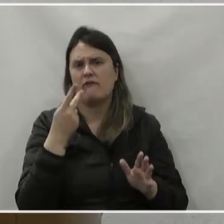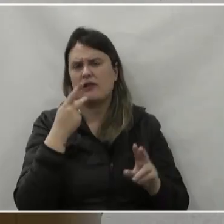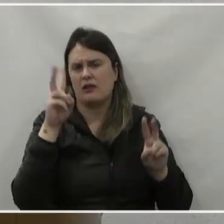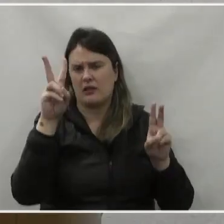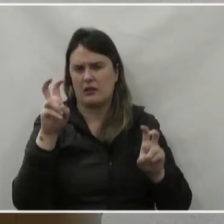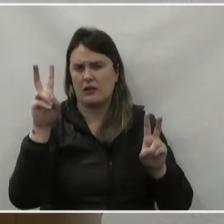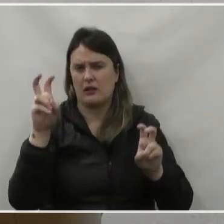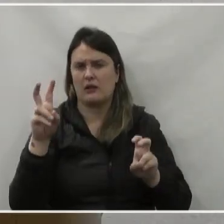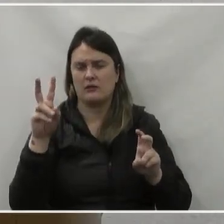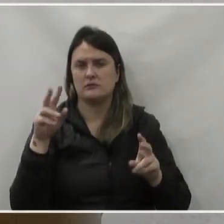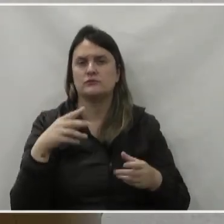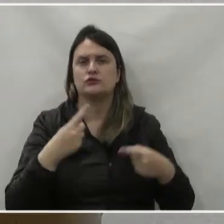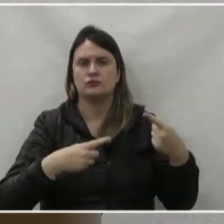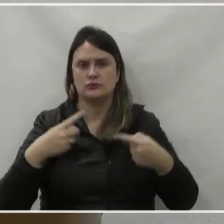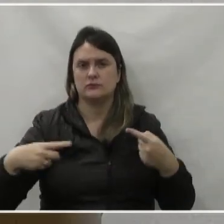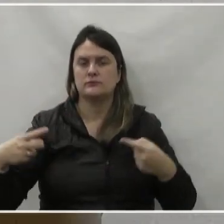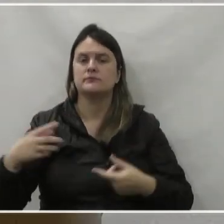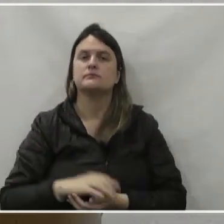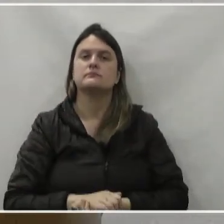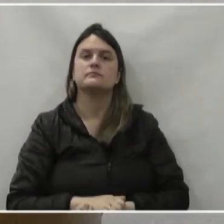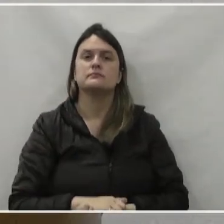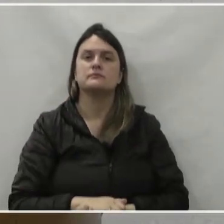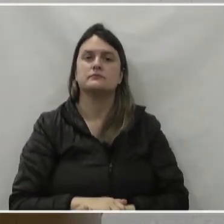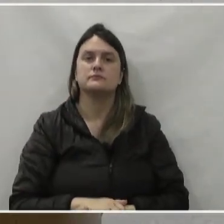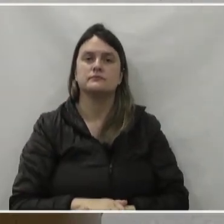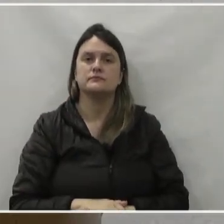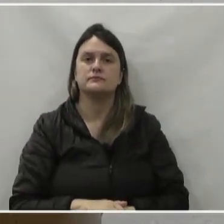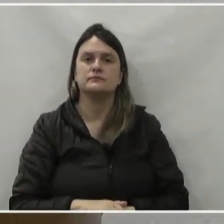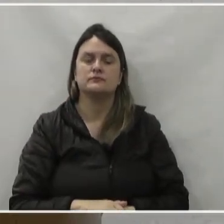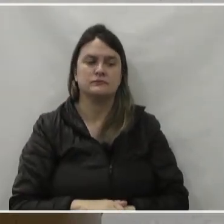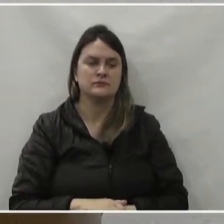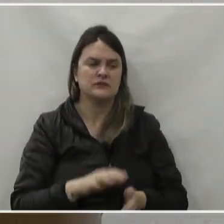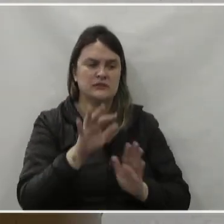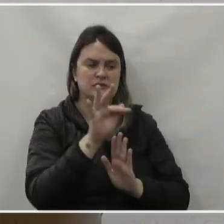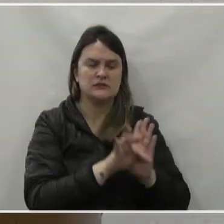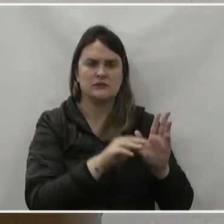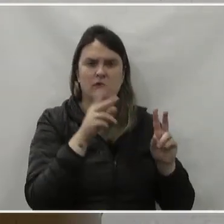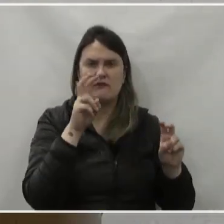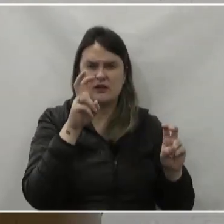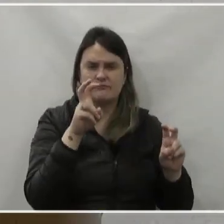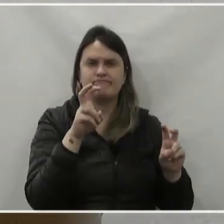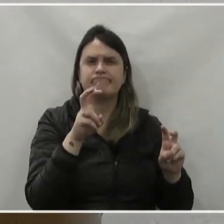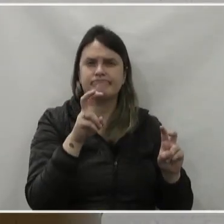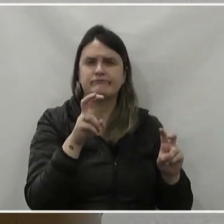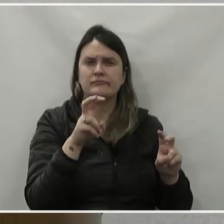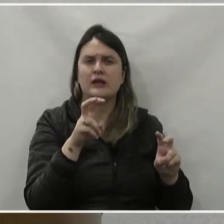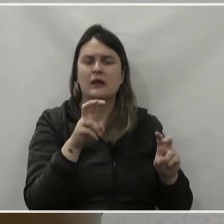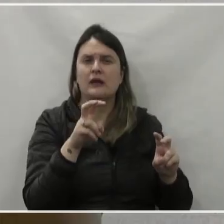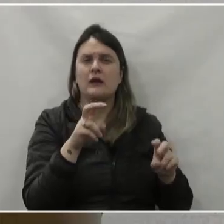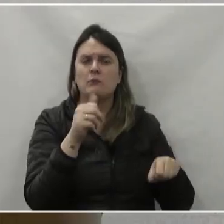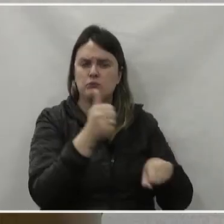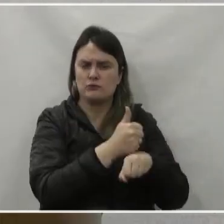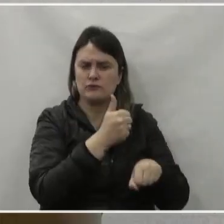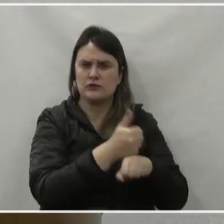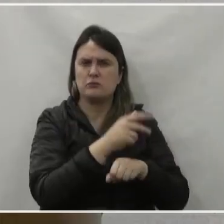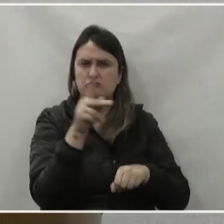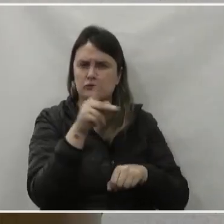trouxe em discussão nesta casa. E ele fala: a falência da profissão